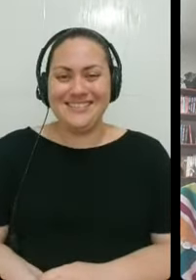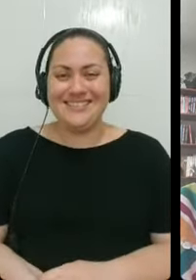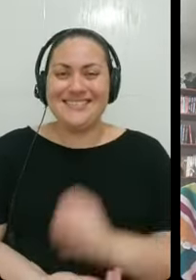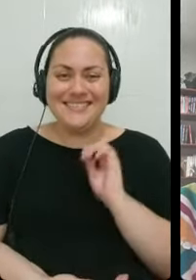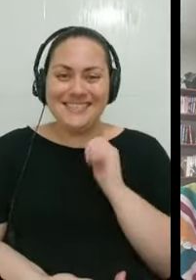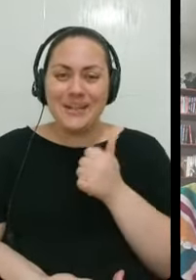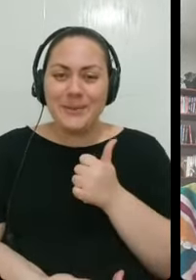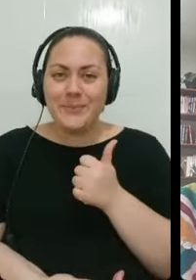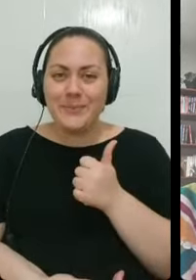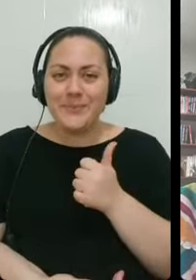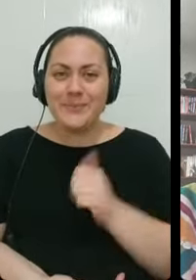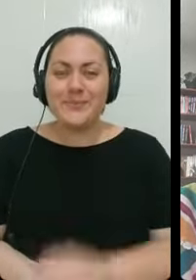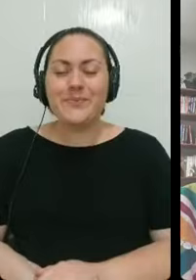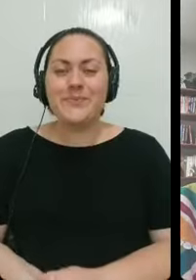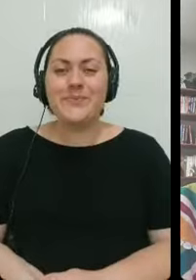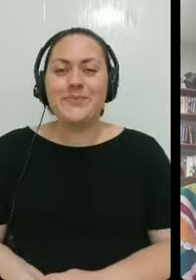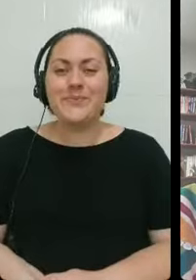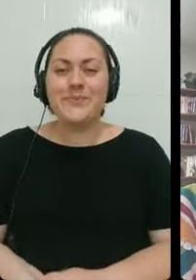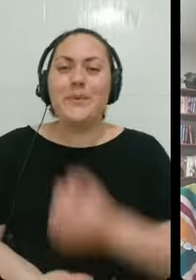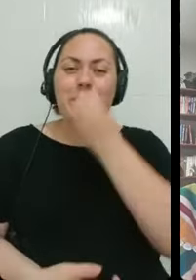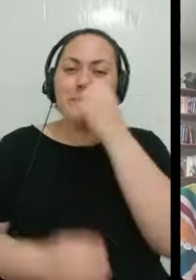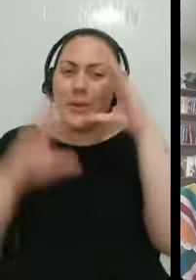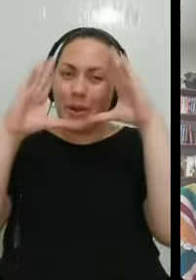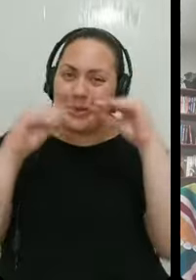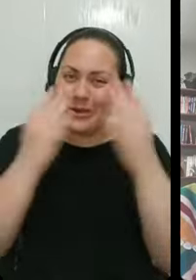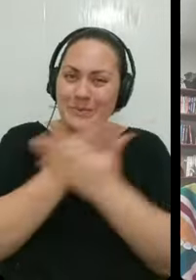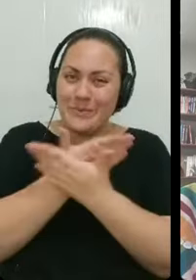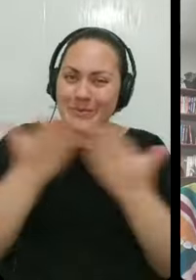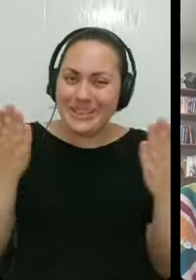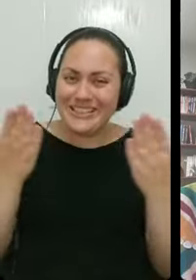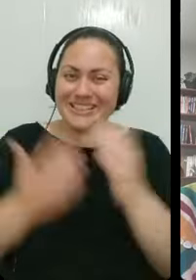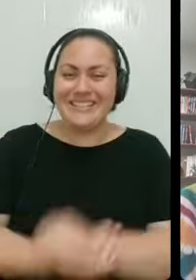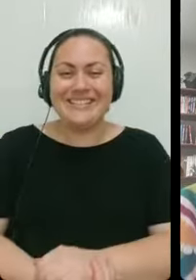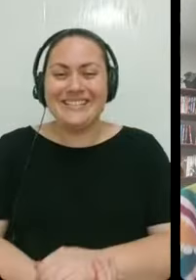Certo? Uma boa noite a todos, então.